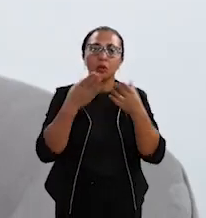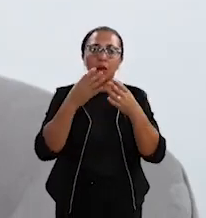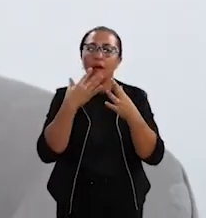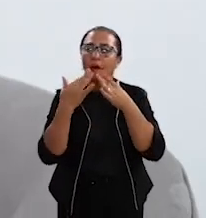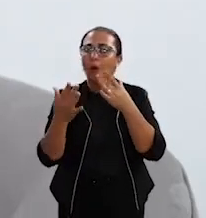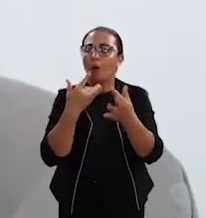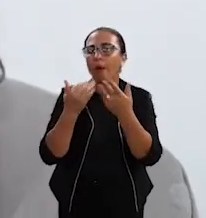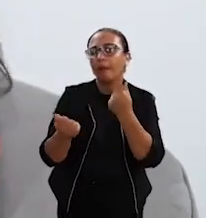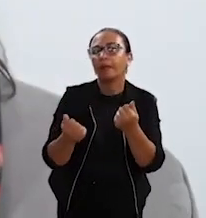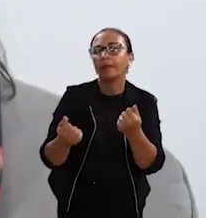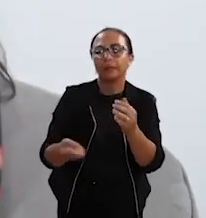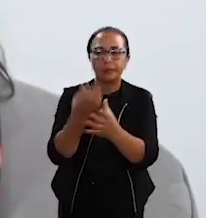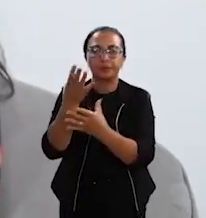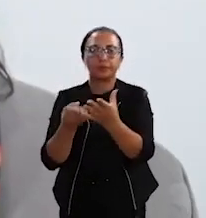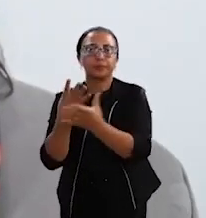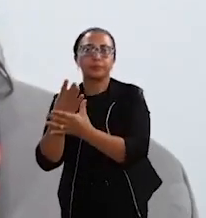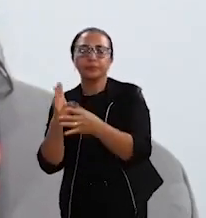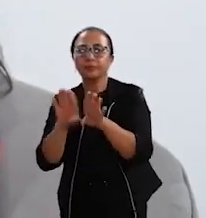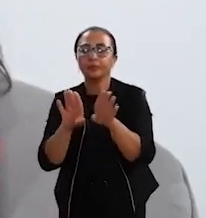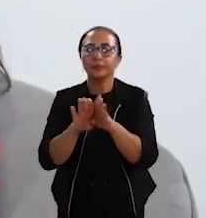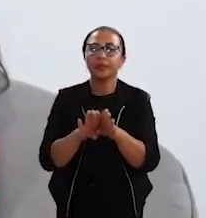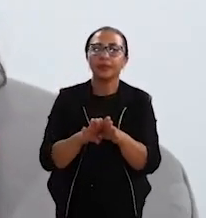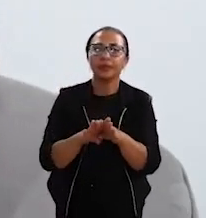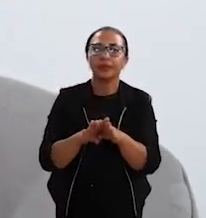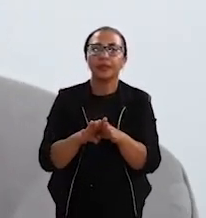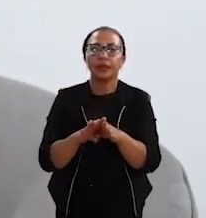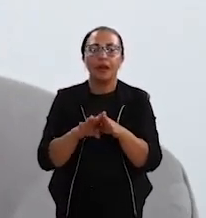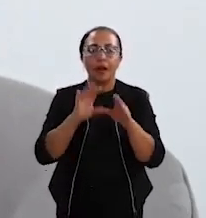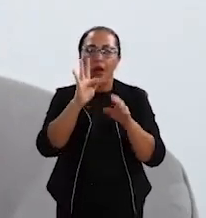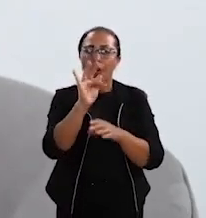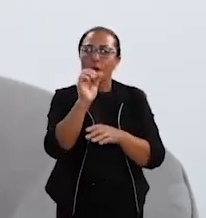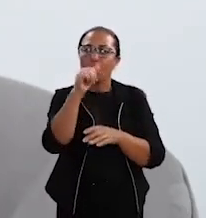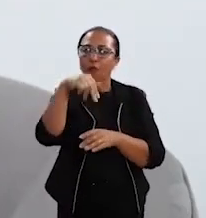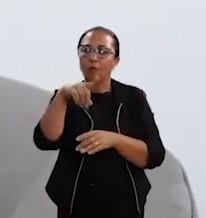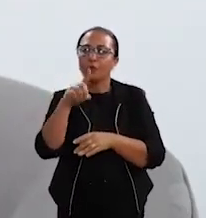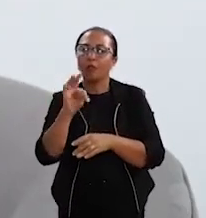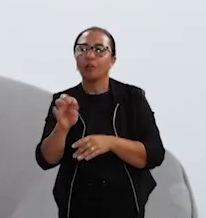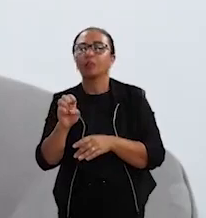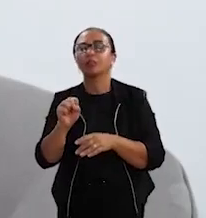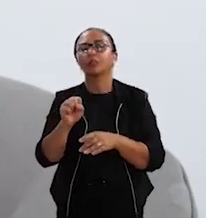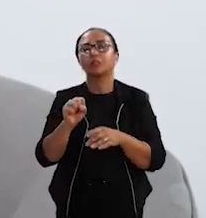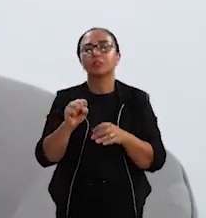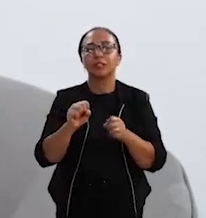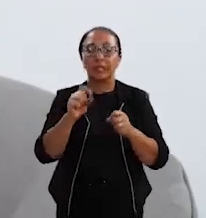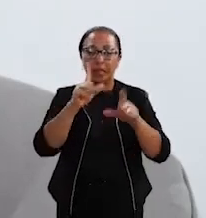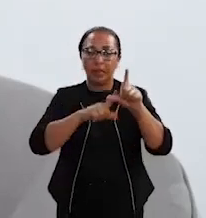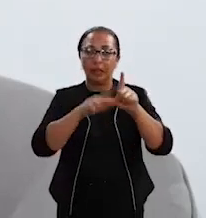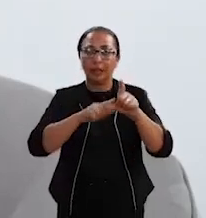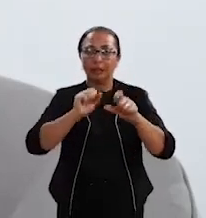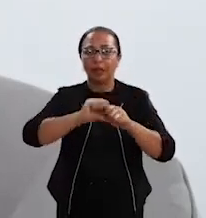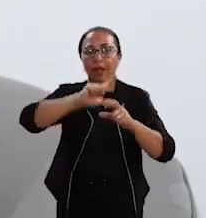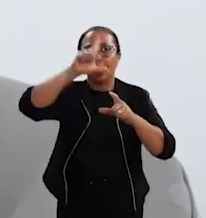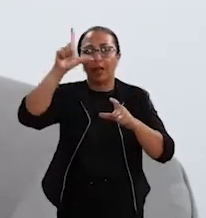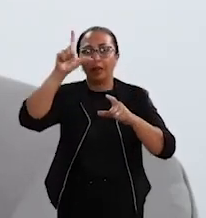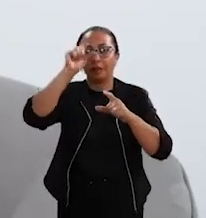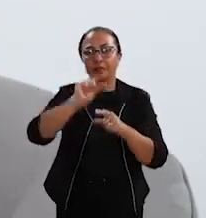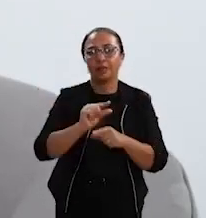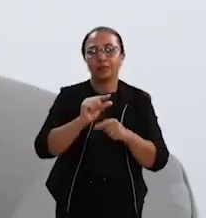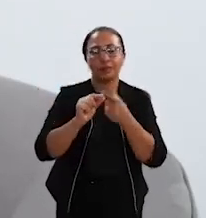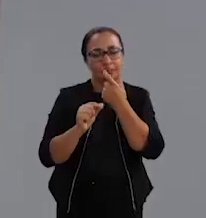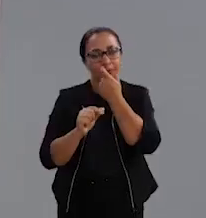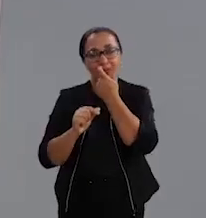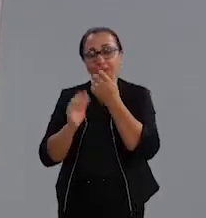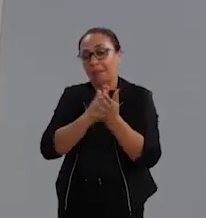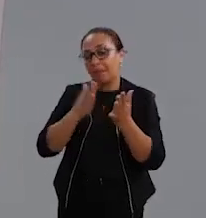do sentido, cores aparecerem na constituição, fontes, né, com tamanhos diferentes,